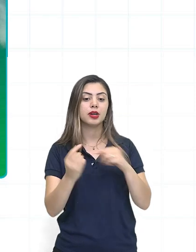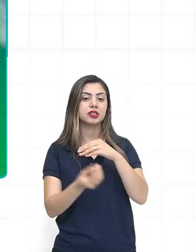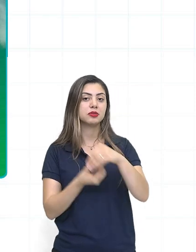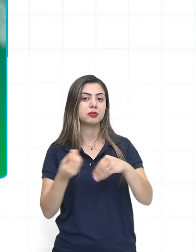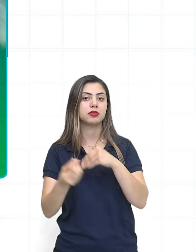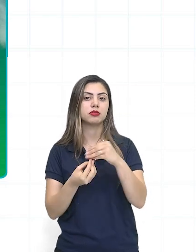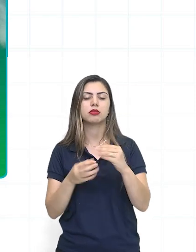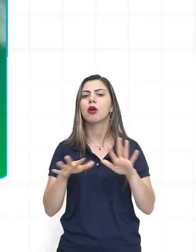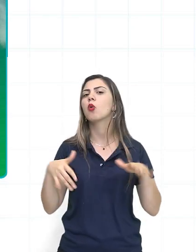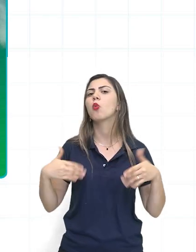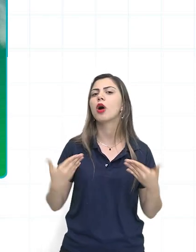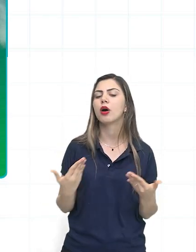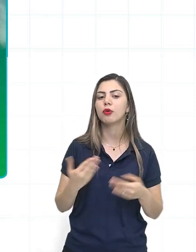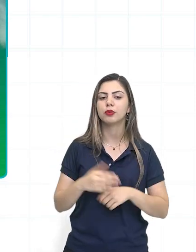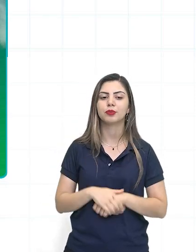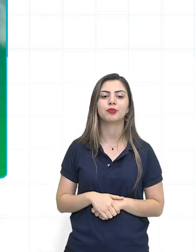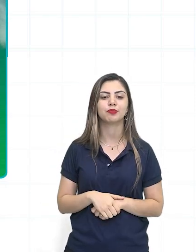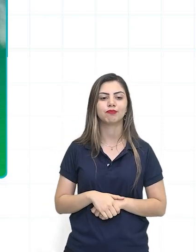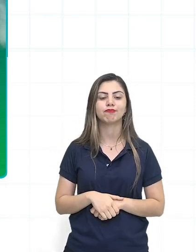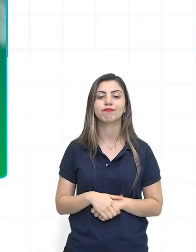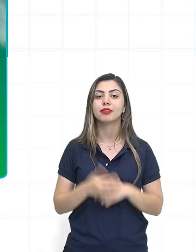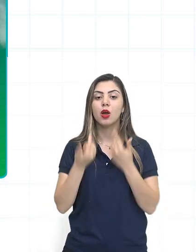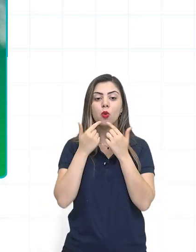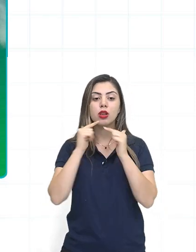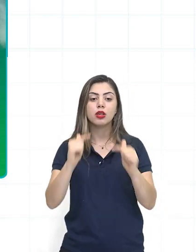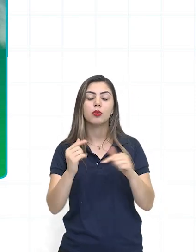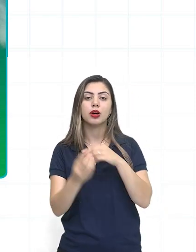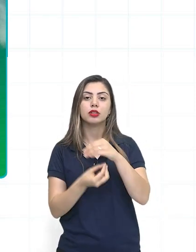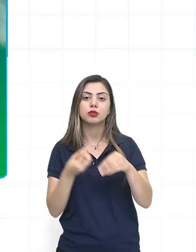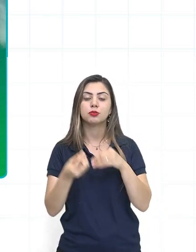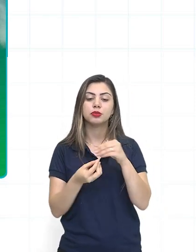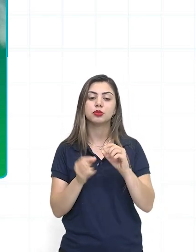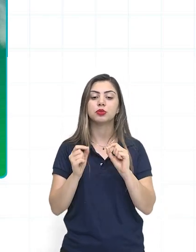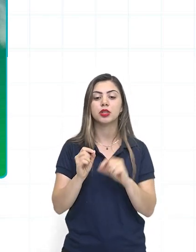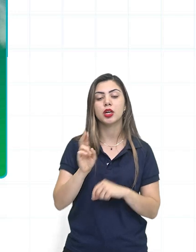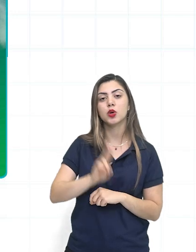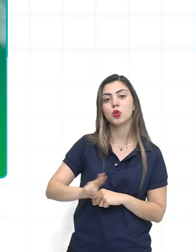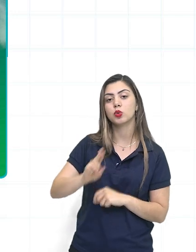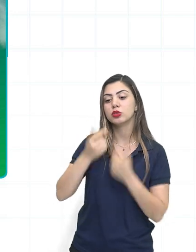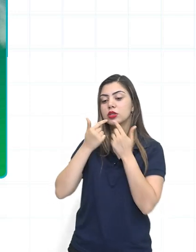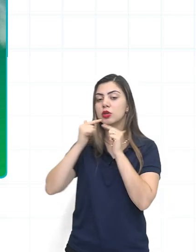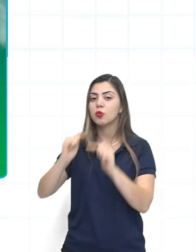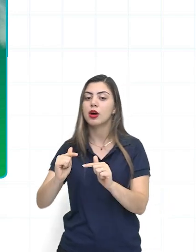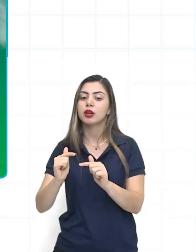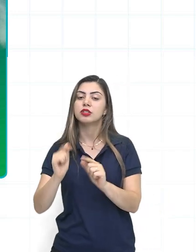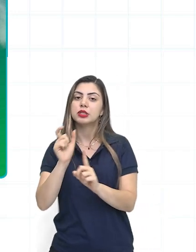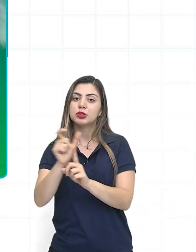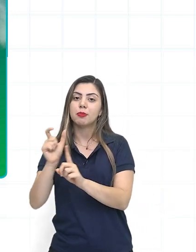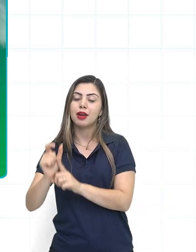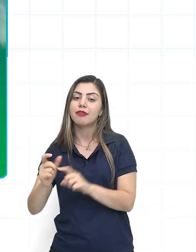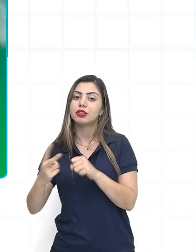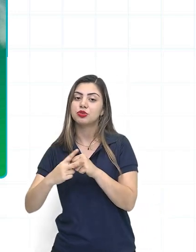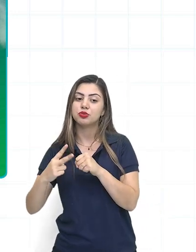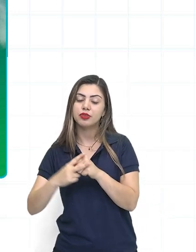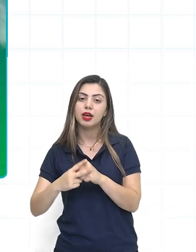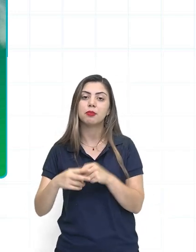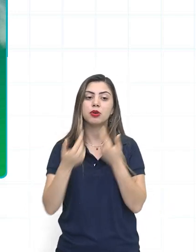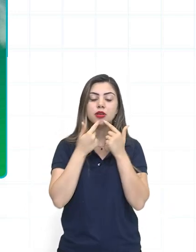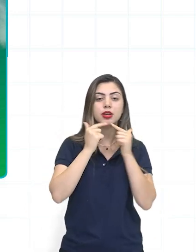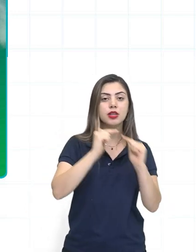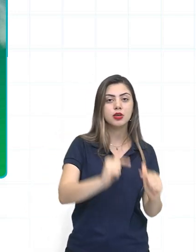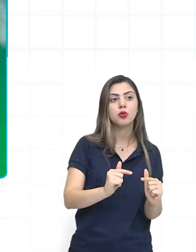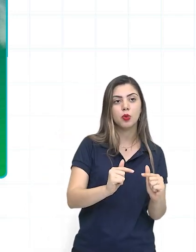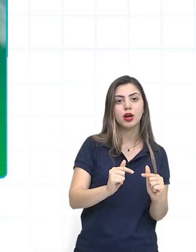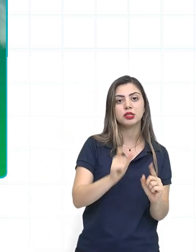mista, que é quando há o uso simultâneo da linguagem verbal e não verbal, ou seja, elas estão juntas ao